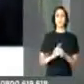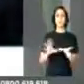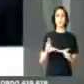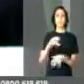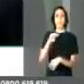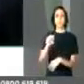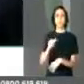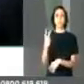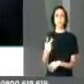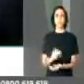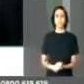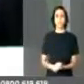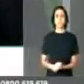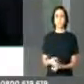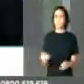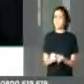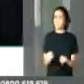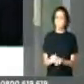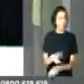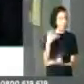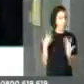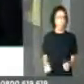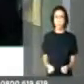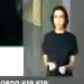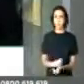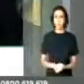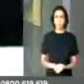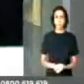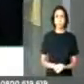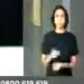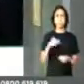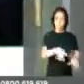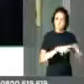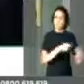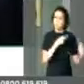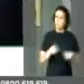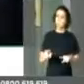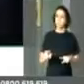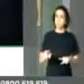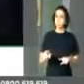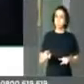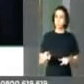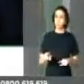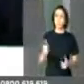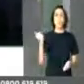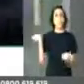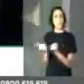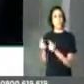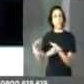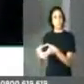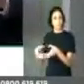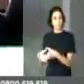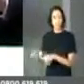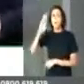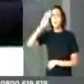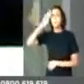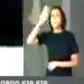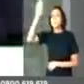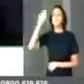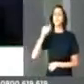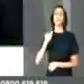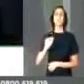Isso também não será aceito. Haverá uma reação do plenário, não só pelos membros da comissão, mas principalmente